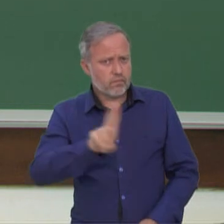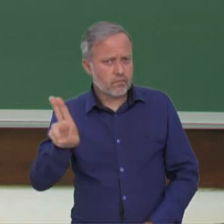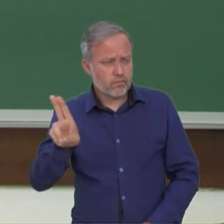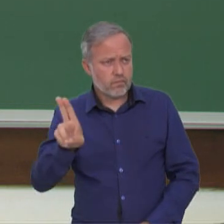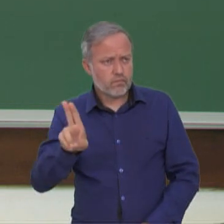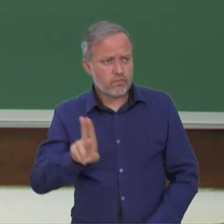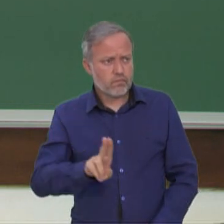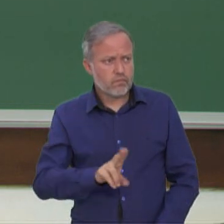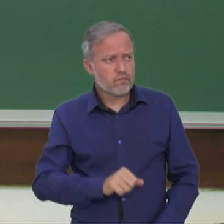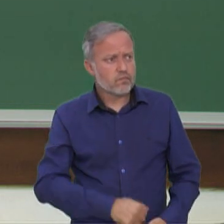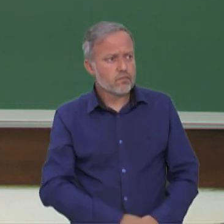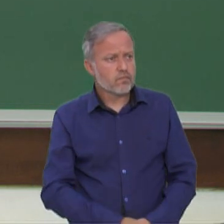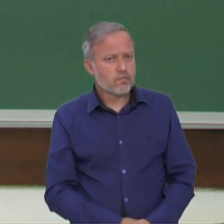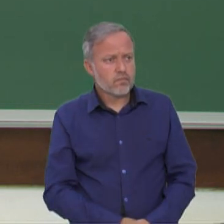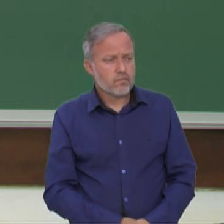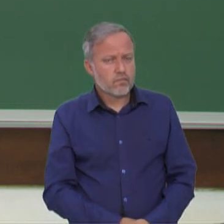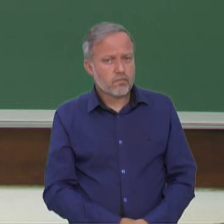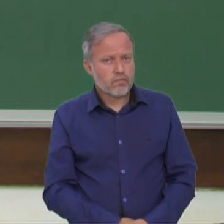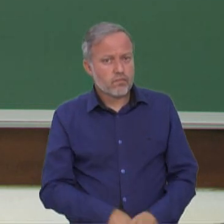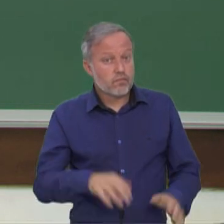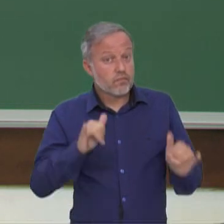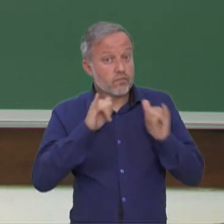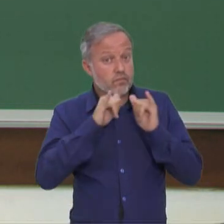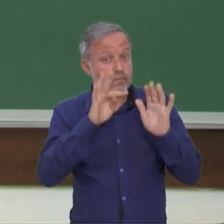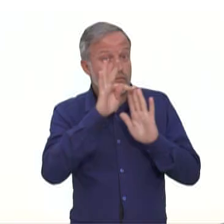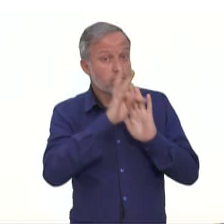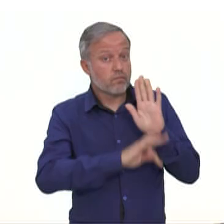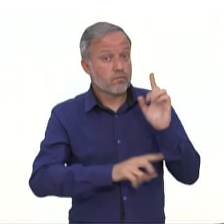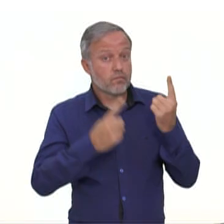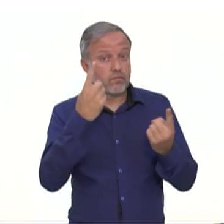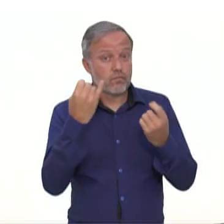né? Essas informações.